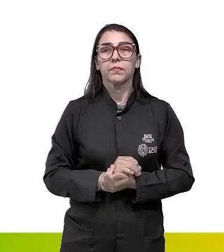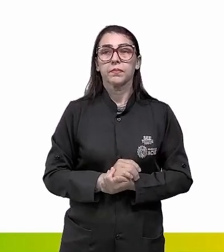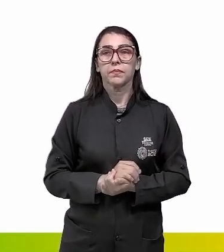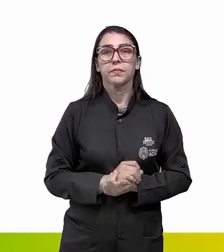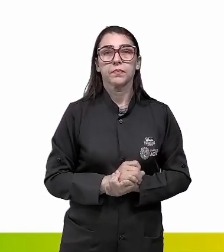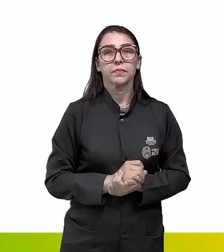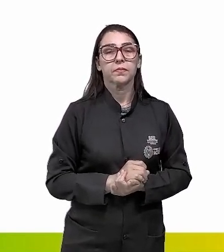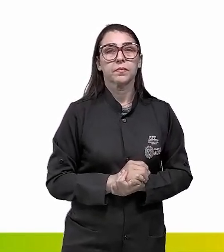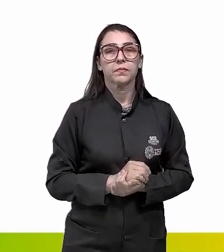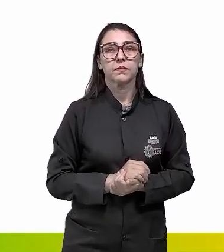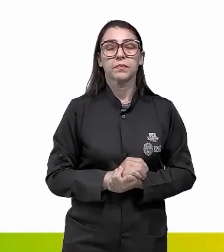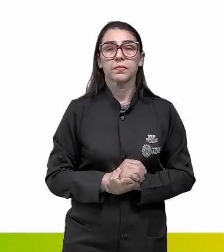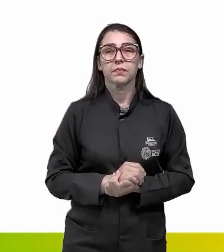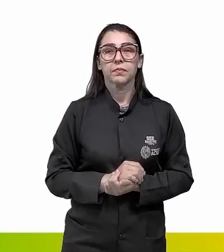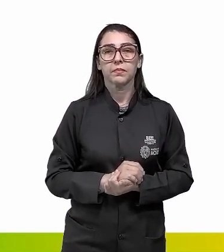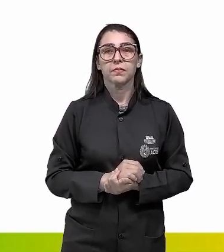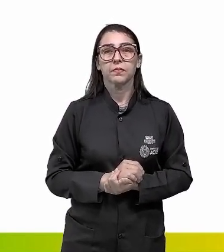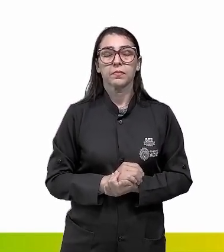Ok. Então,